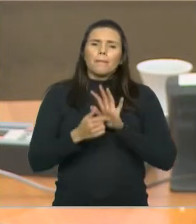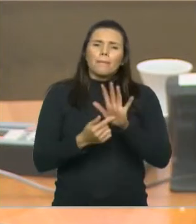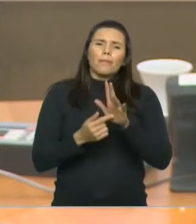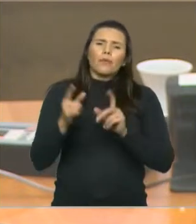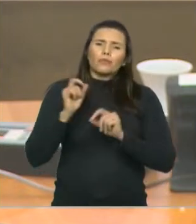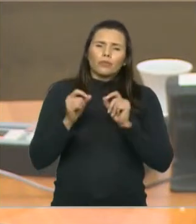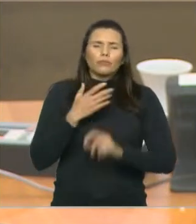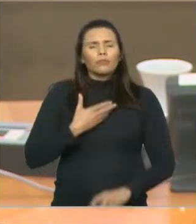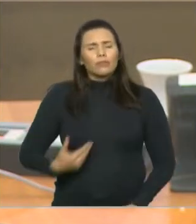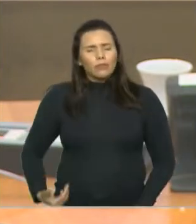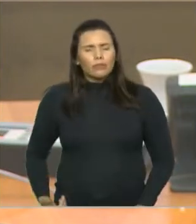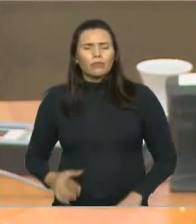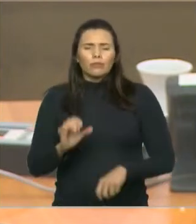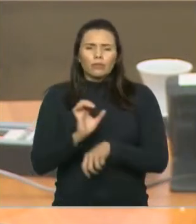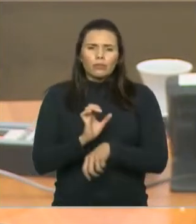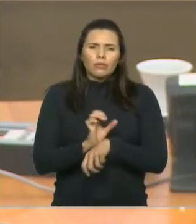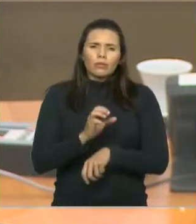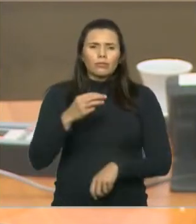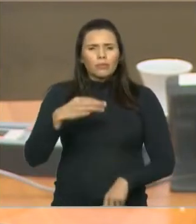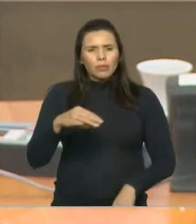tentado